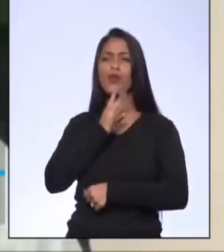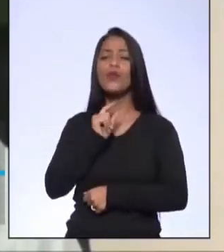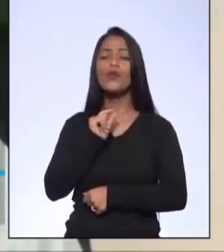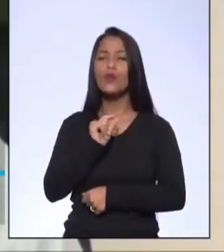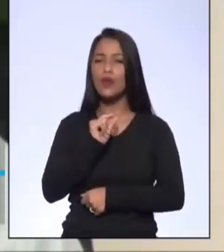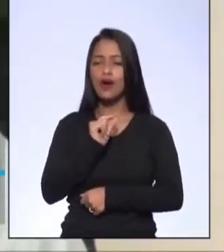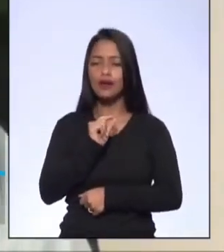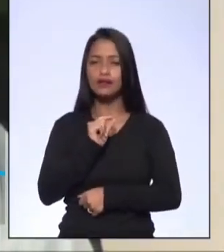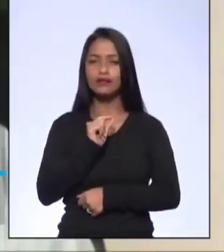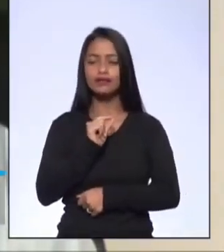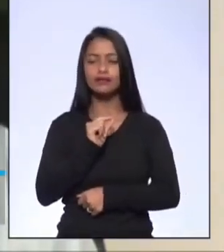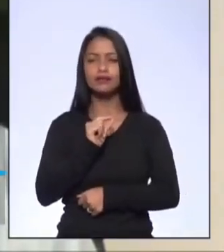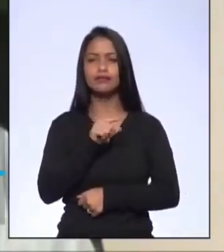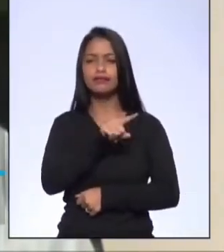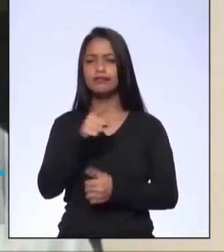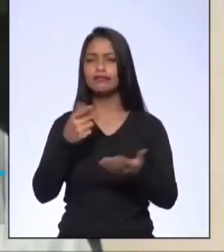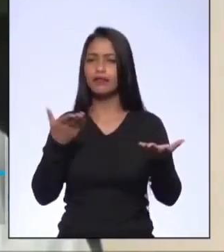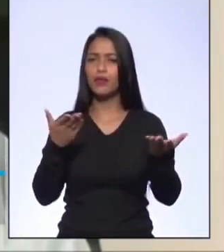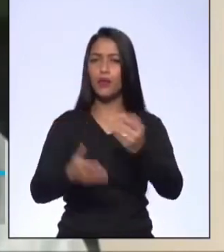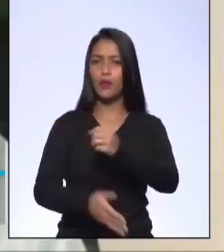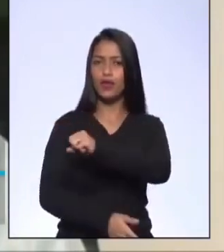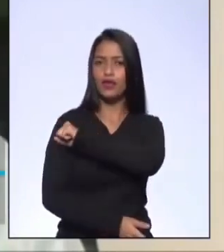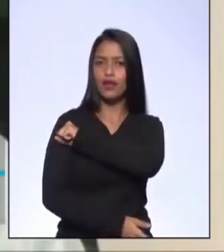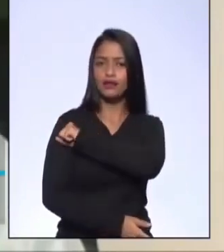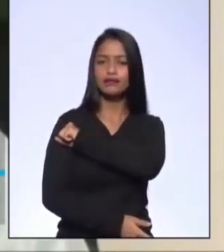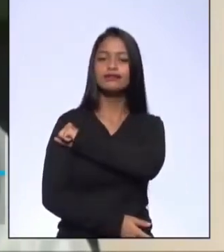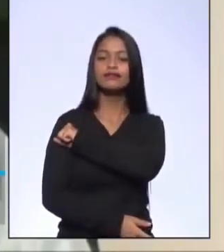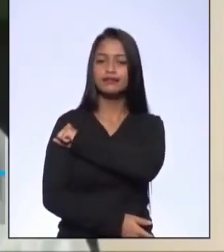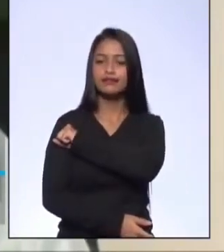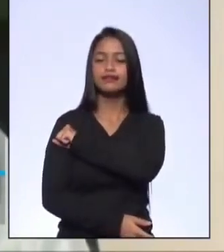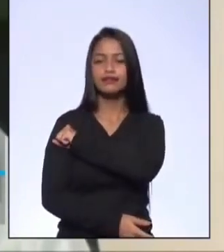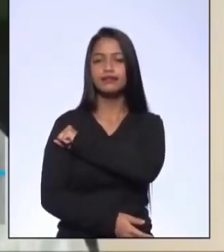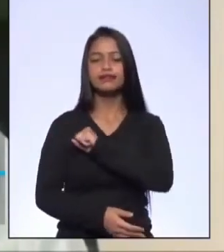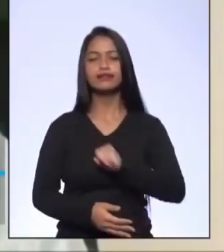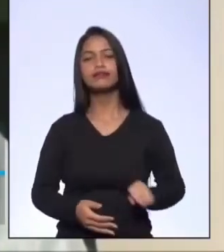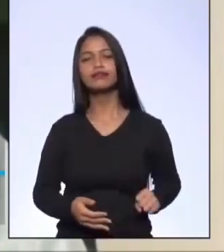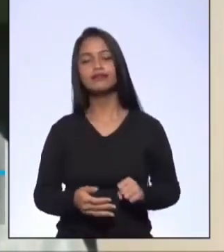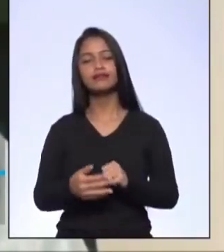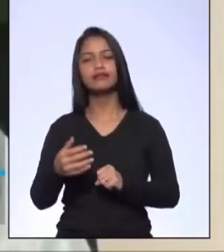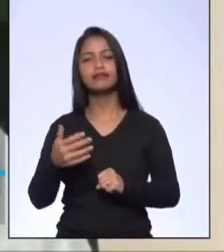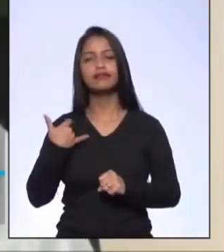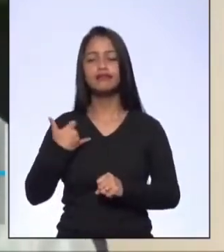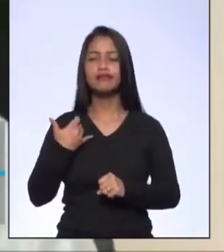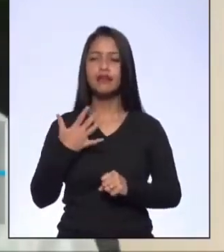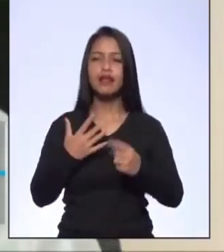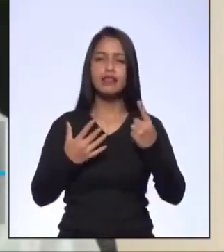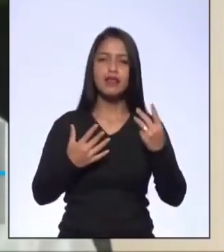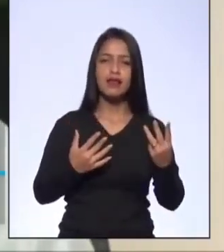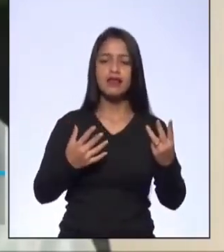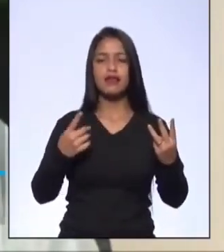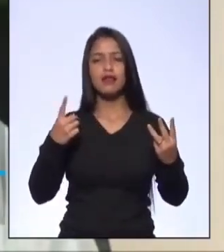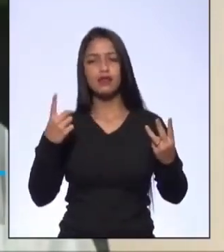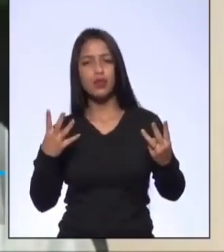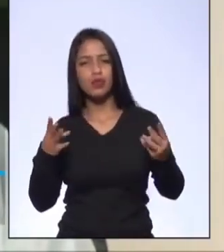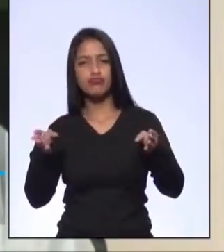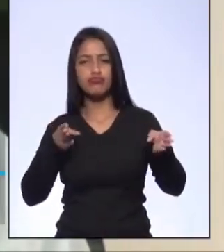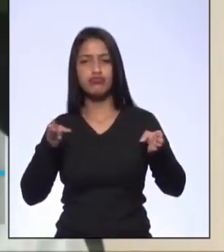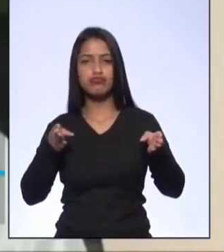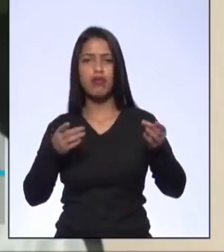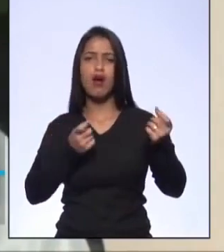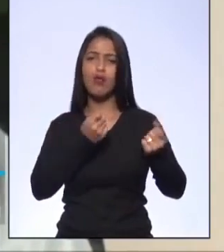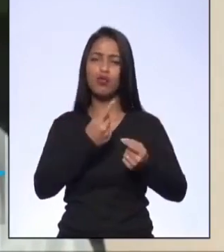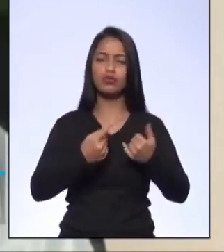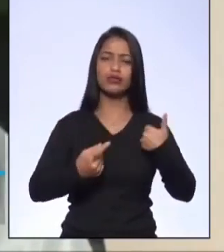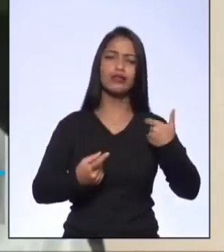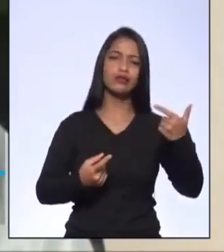Vocês devem estar aí, vocês estão no oitavo ano, certo? Então, estão aí com 13, 14 anos, talvez alguns 12, talvez alguns 15, um pouquinho